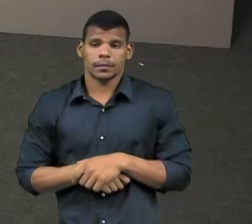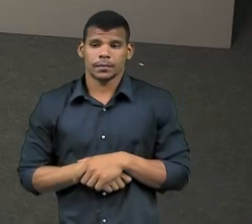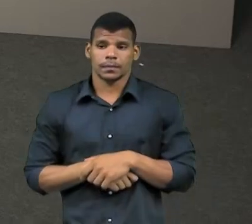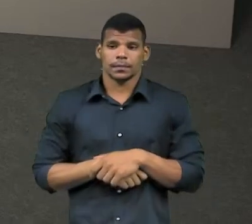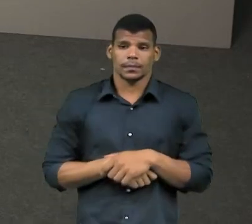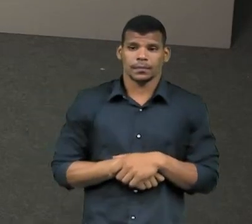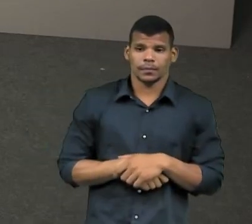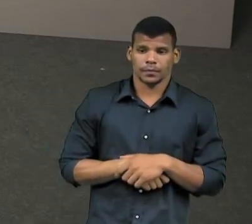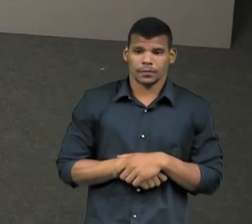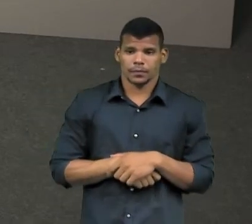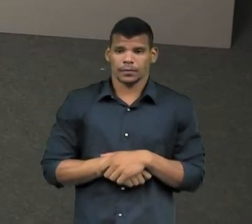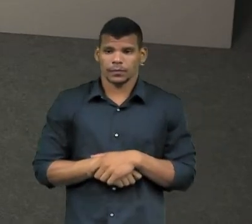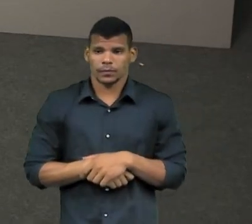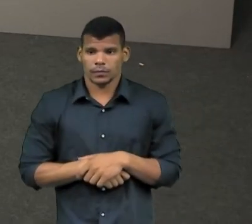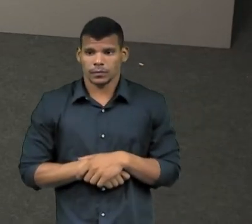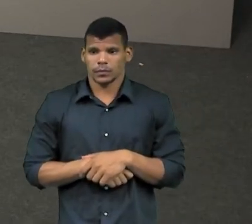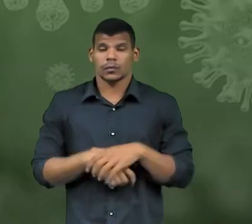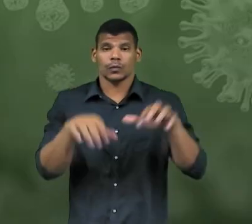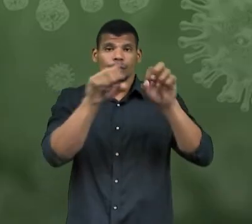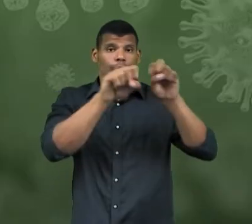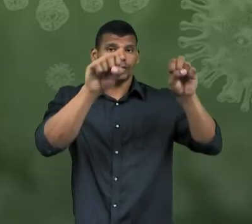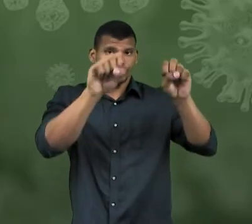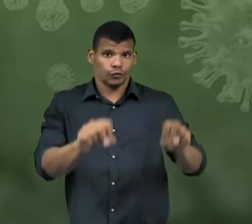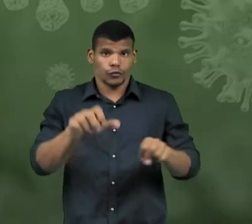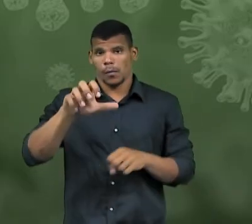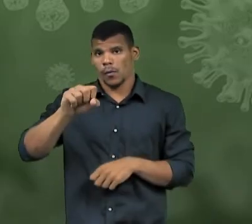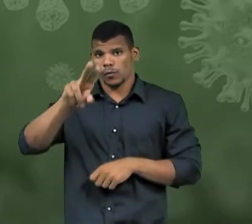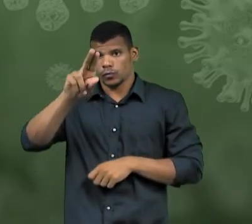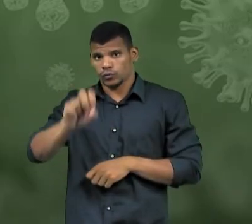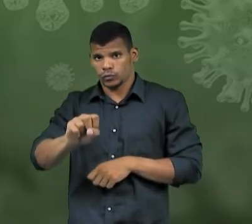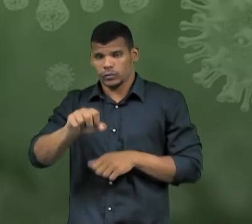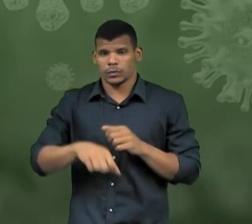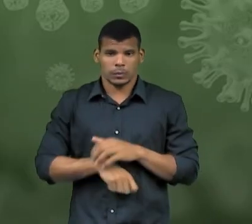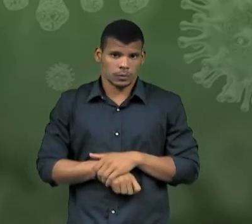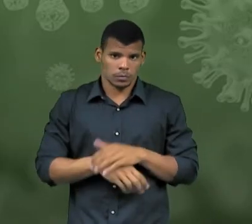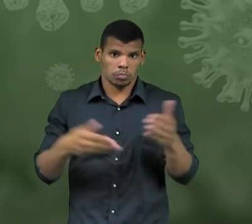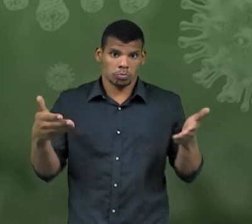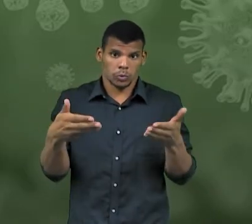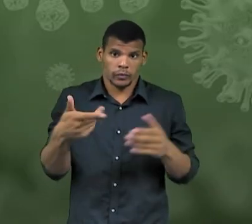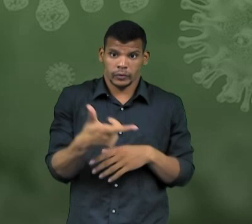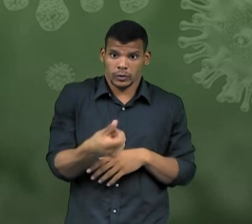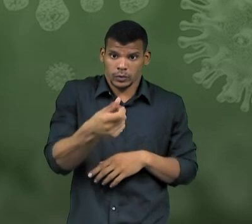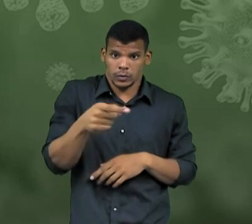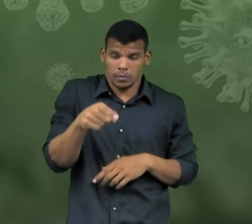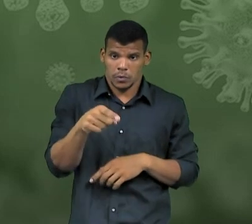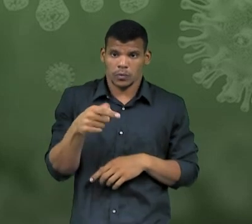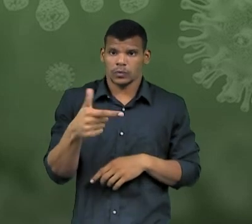acordo com os dados do Sistema IntegraSUS, foram registrados até agora